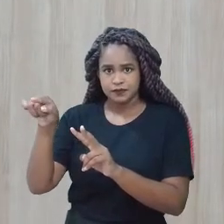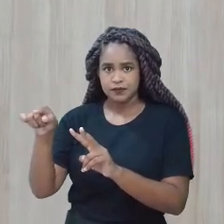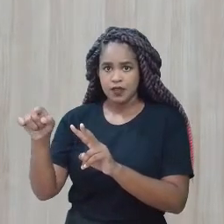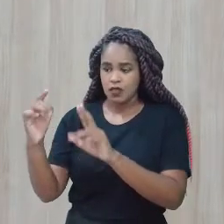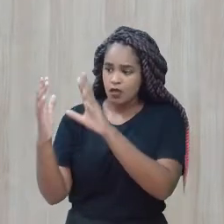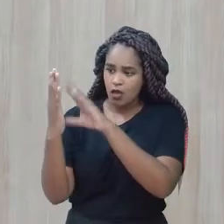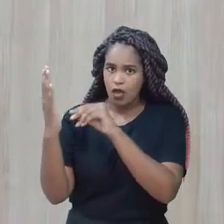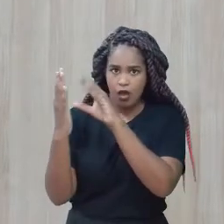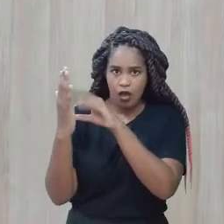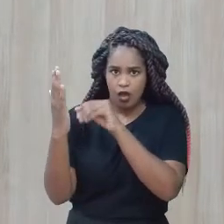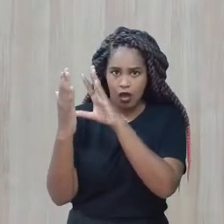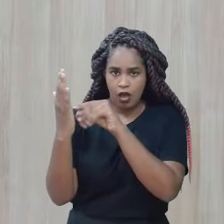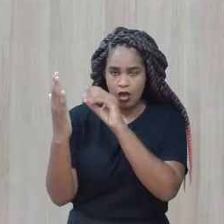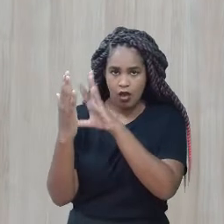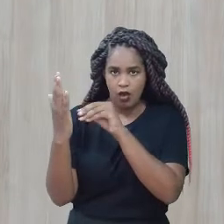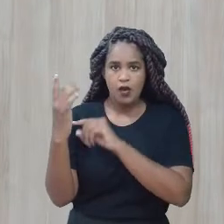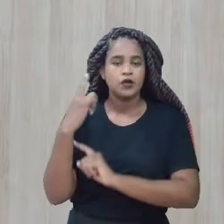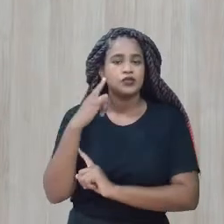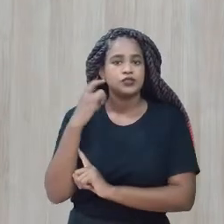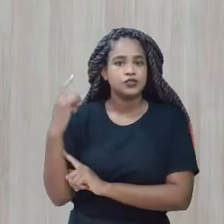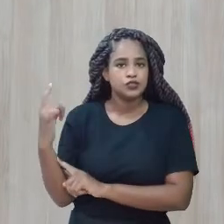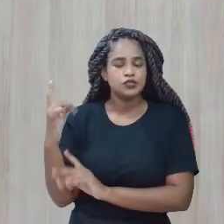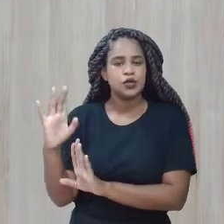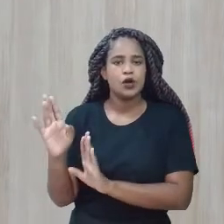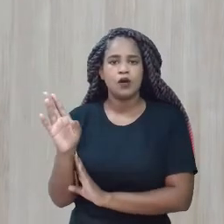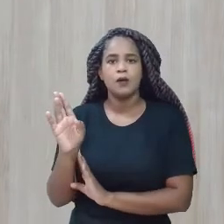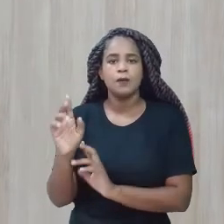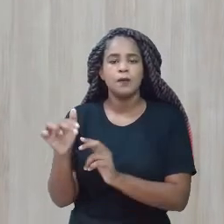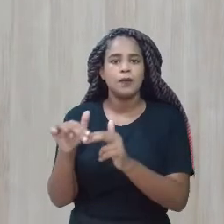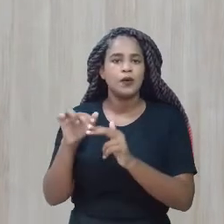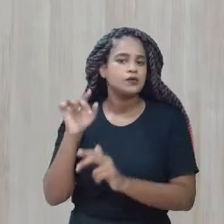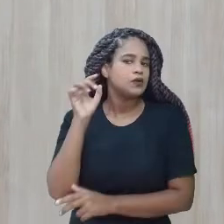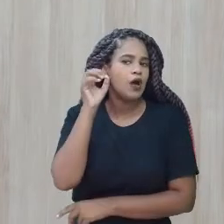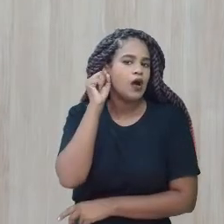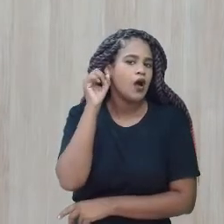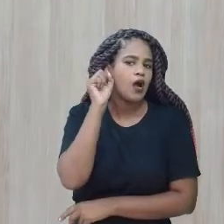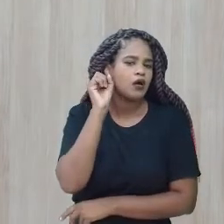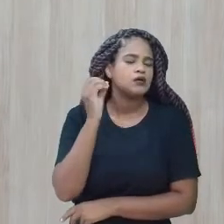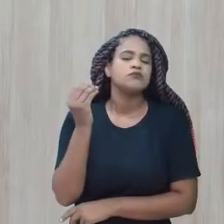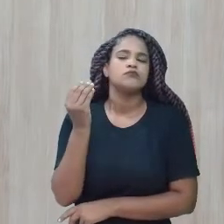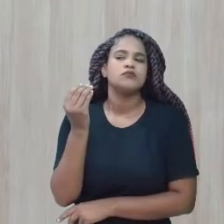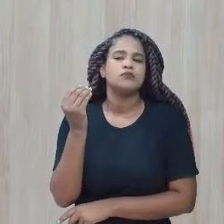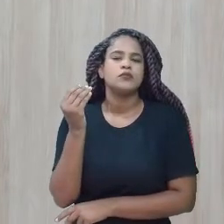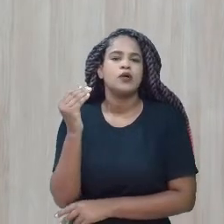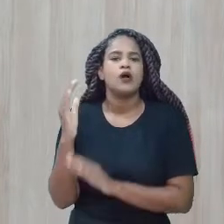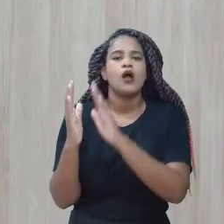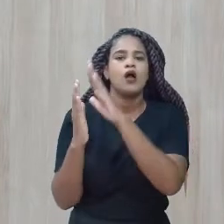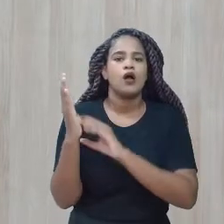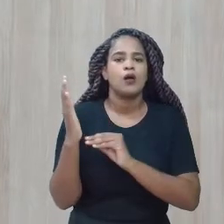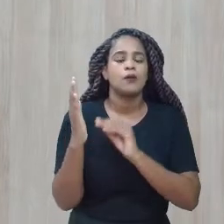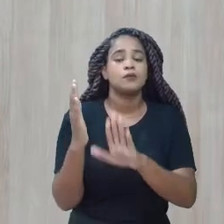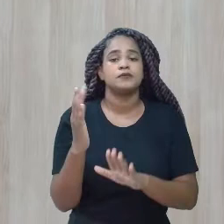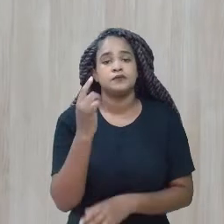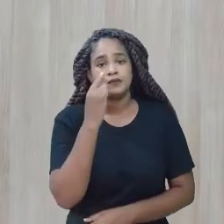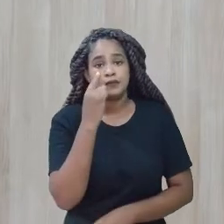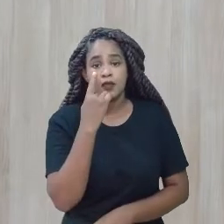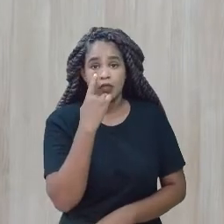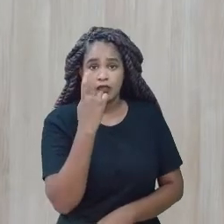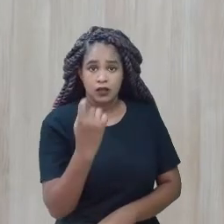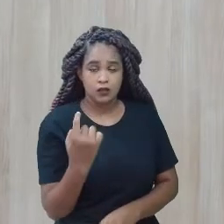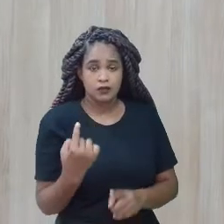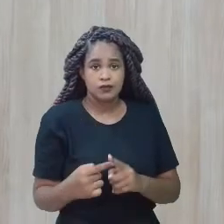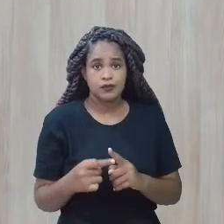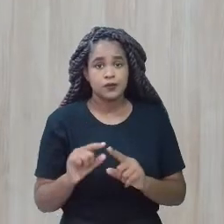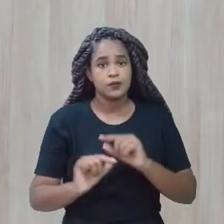começa a produzir sons a partir do que ele escuta. E é tão interessante, porque nesse desenvolvimento